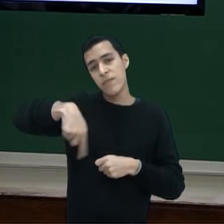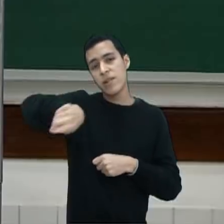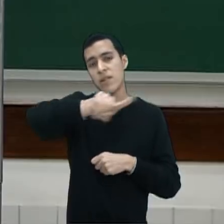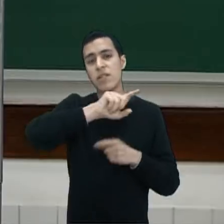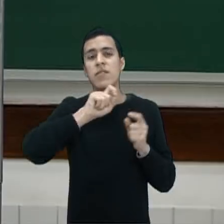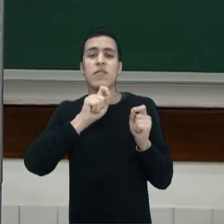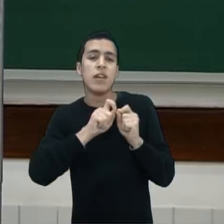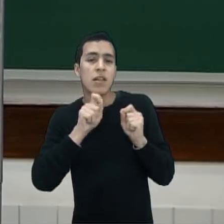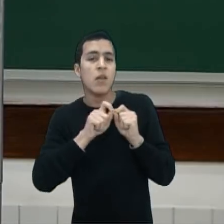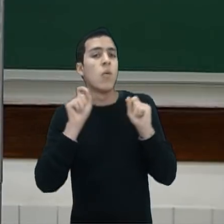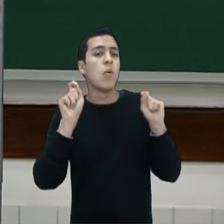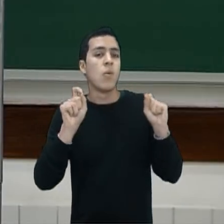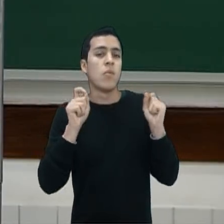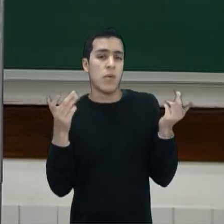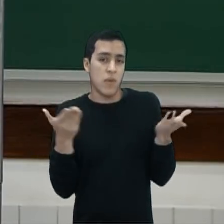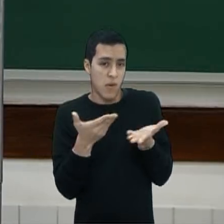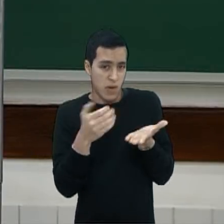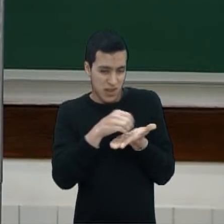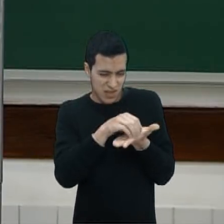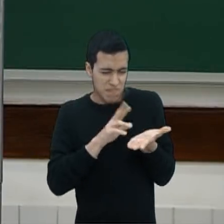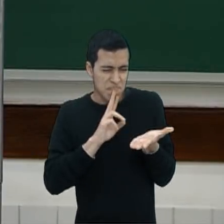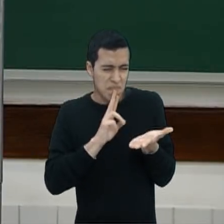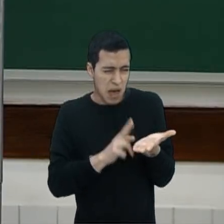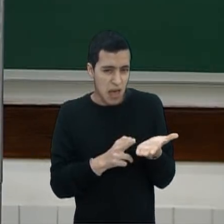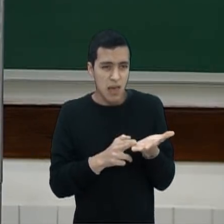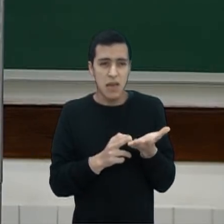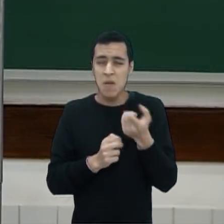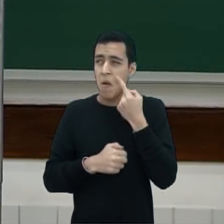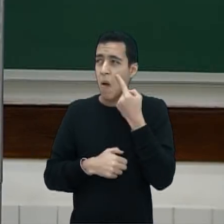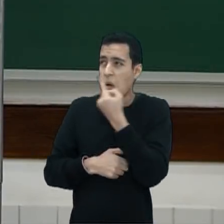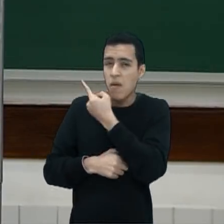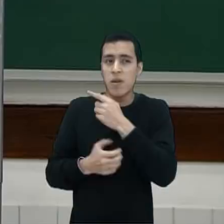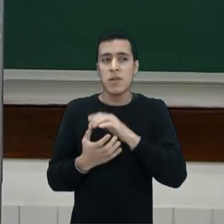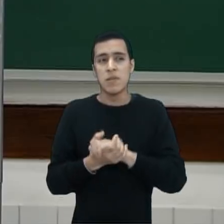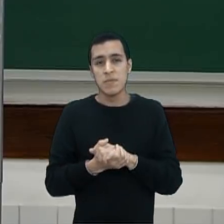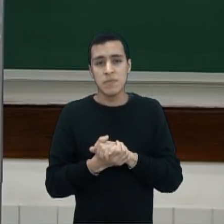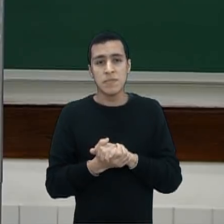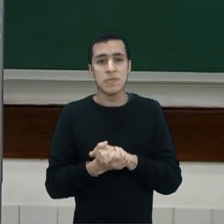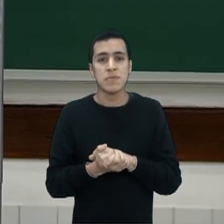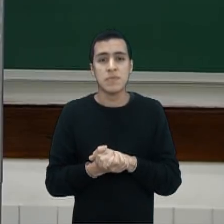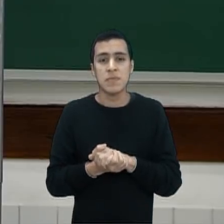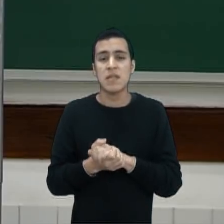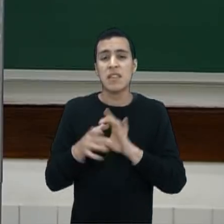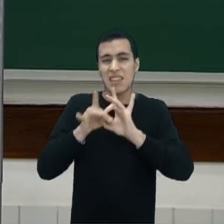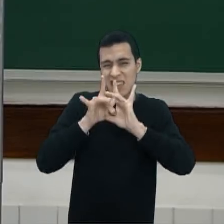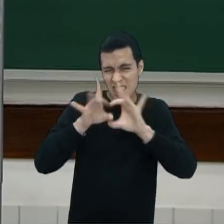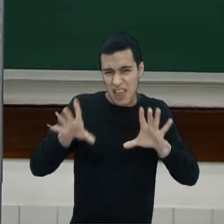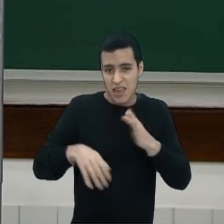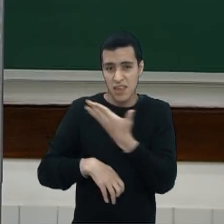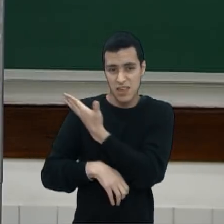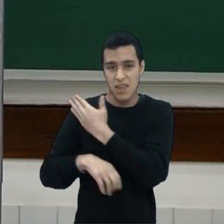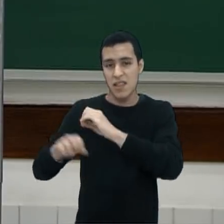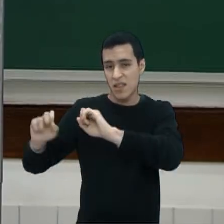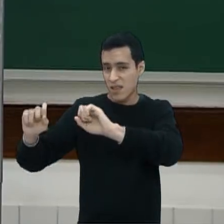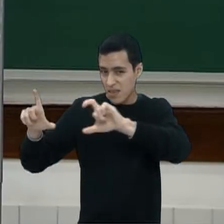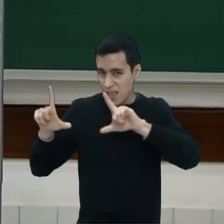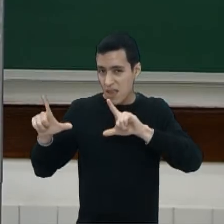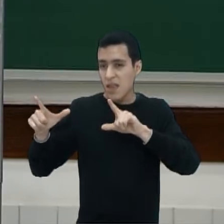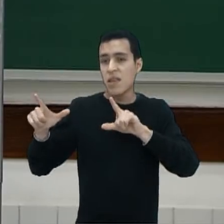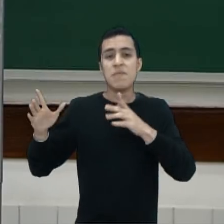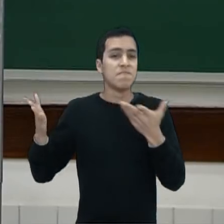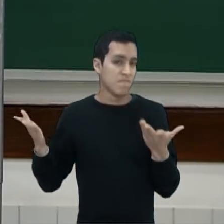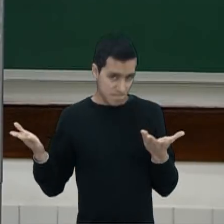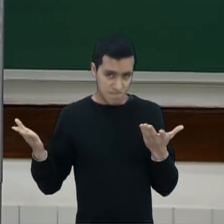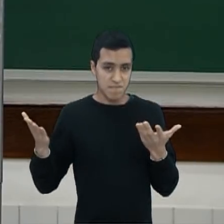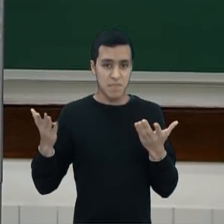fazer esse exercício, né? Deixa eu só conferir aqui. Vou deixar essa tela para vocês, certo? Então